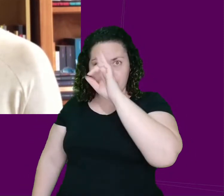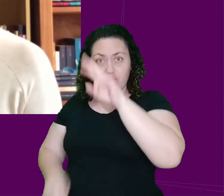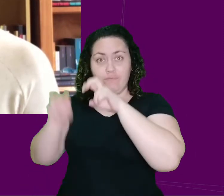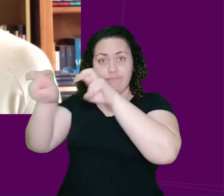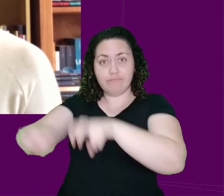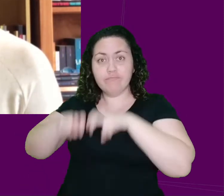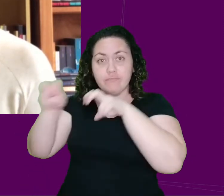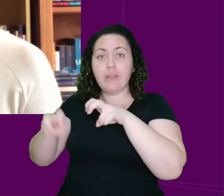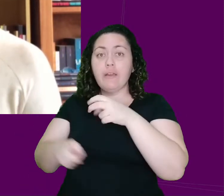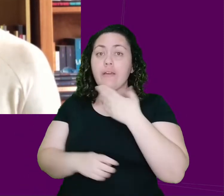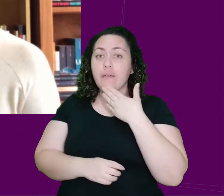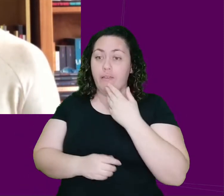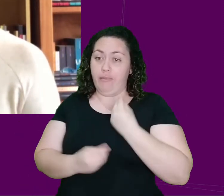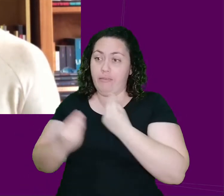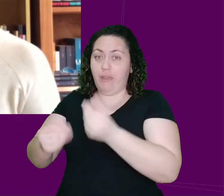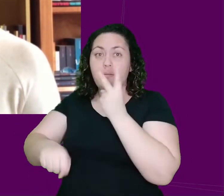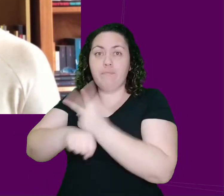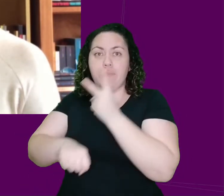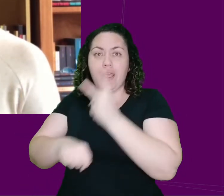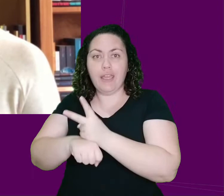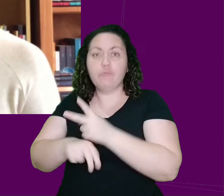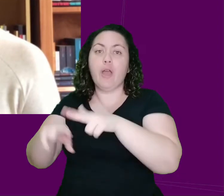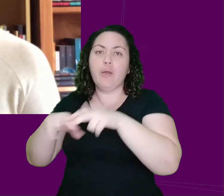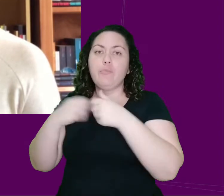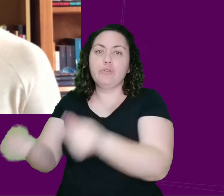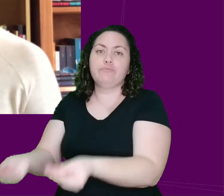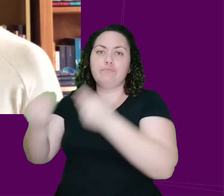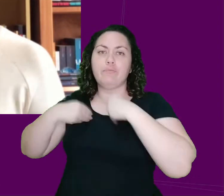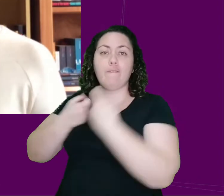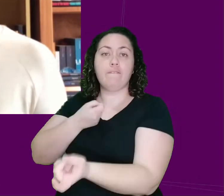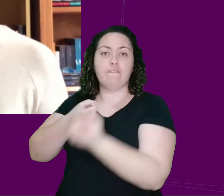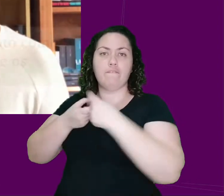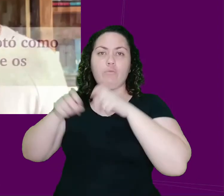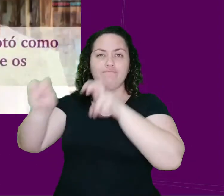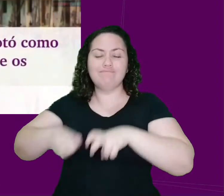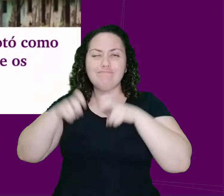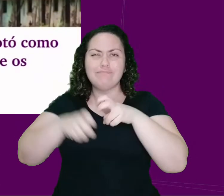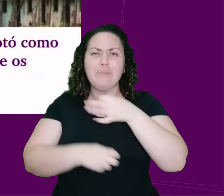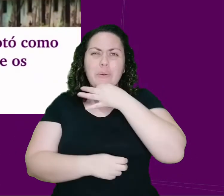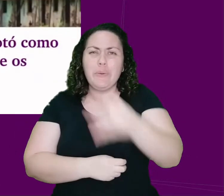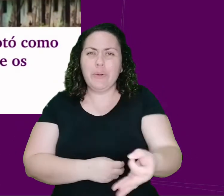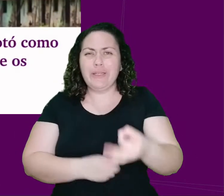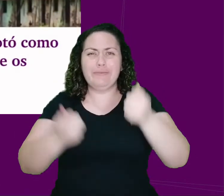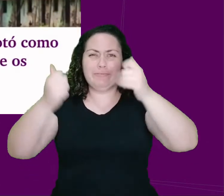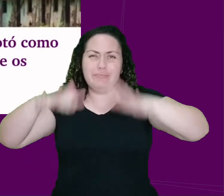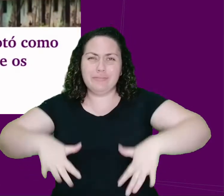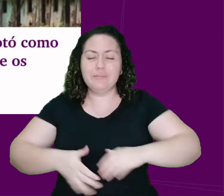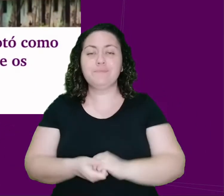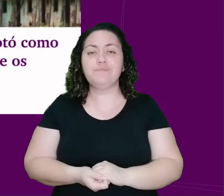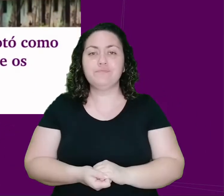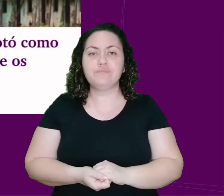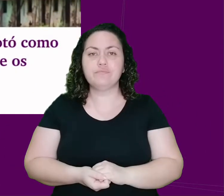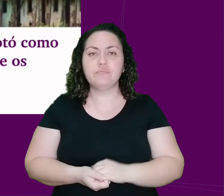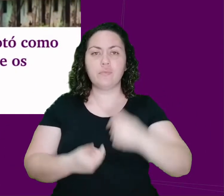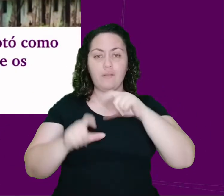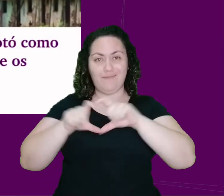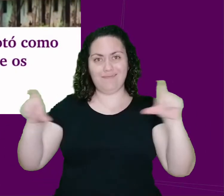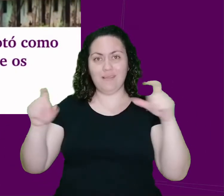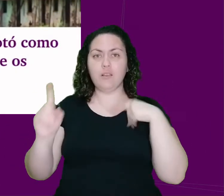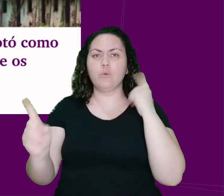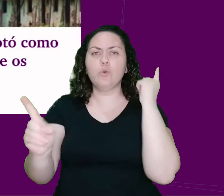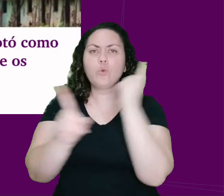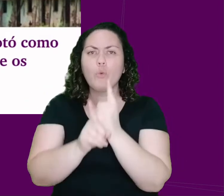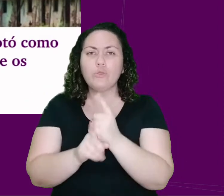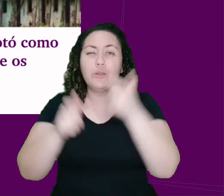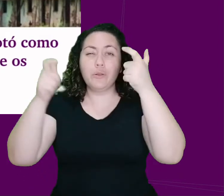engenho, nesta época decadente e em mau estado. Cheia a propriedade em cacos, mato,